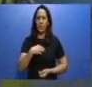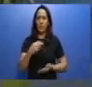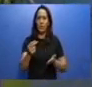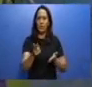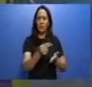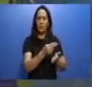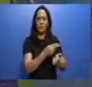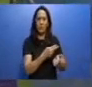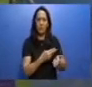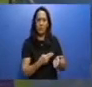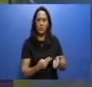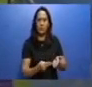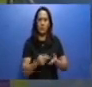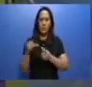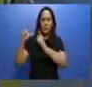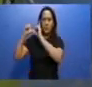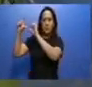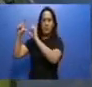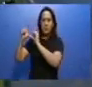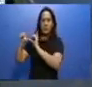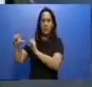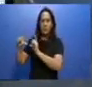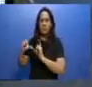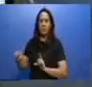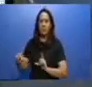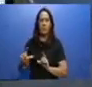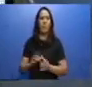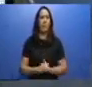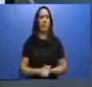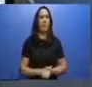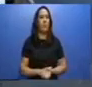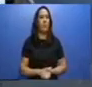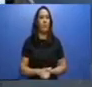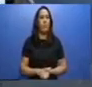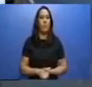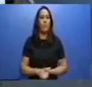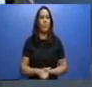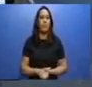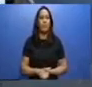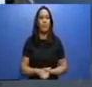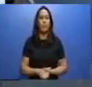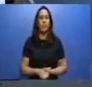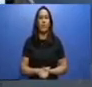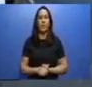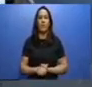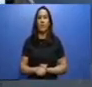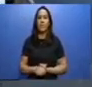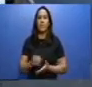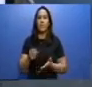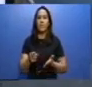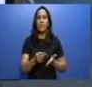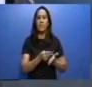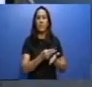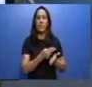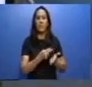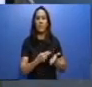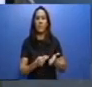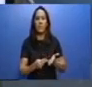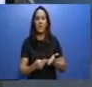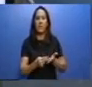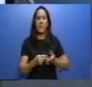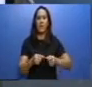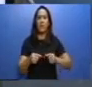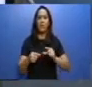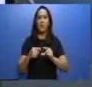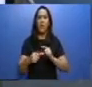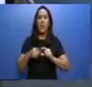imagens? Vocês já sabem, né? Aqui nós temos o quê? Figuras geométricas.